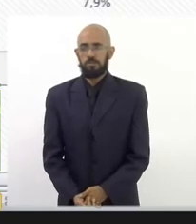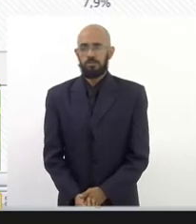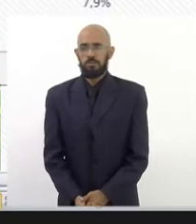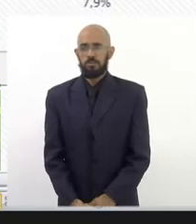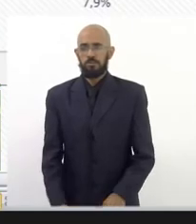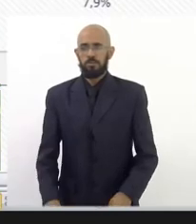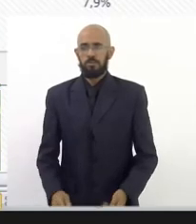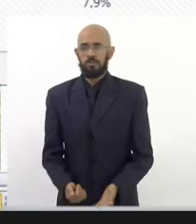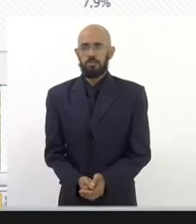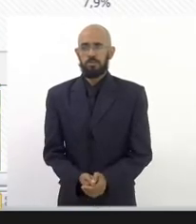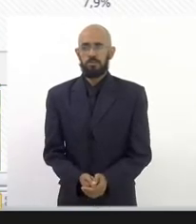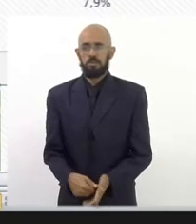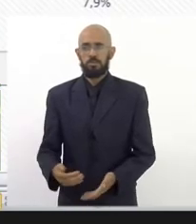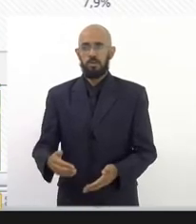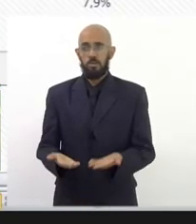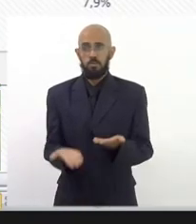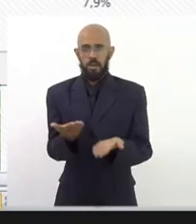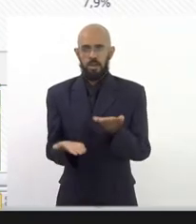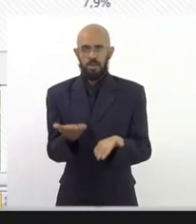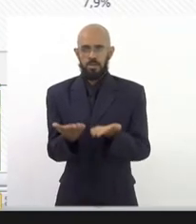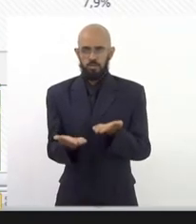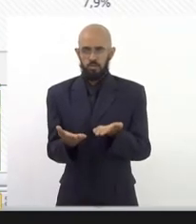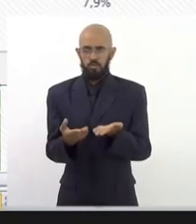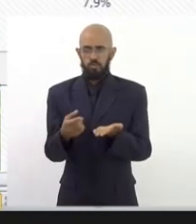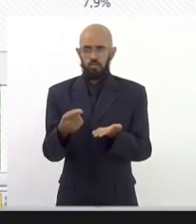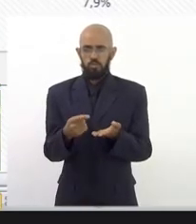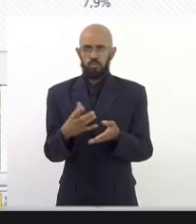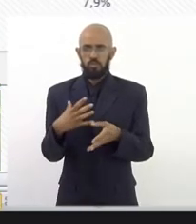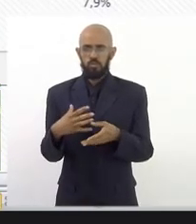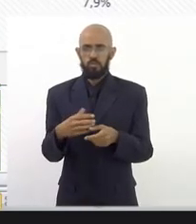Aí o balanço orçamentário, né, para a gente mostrar